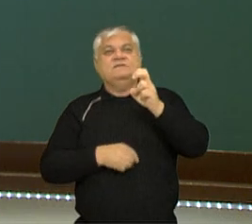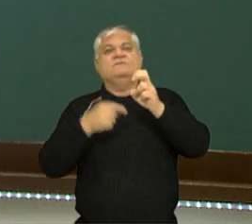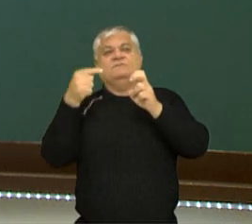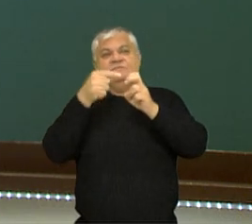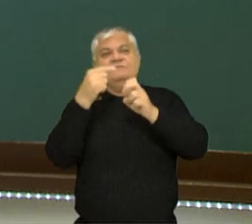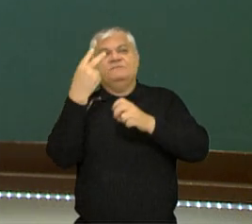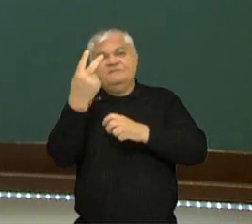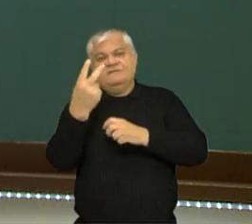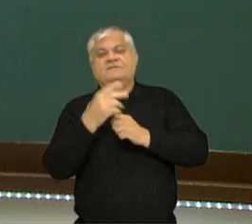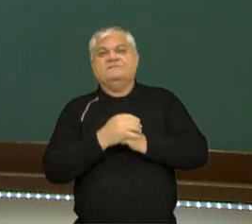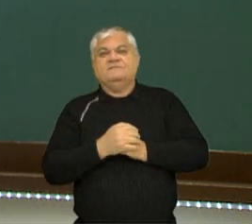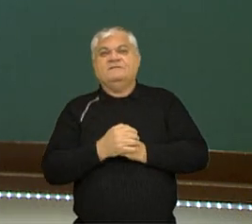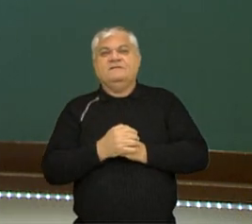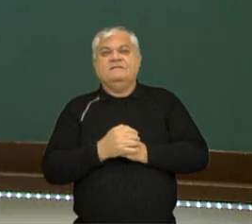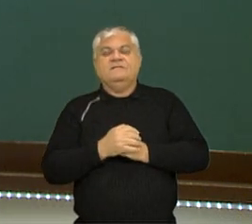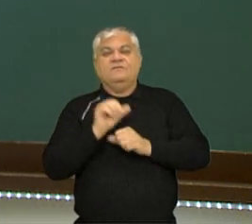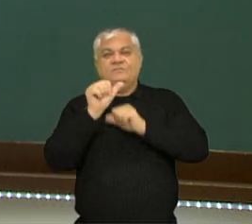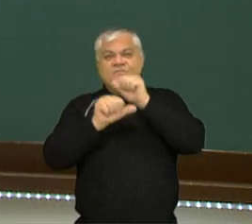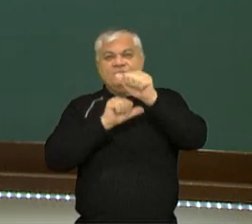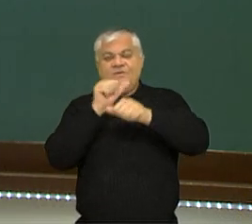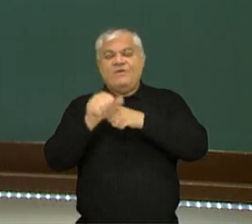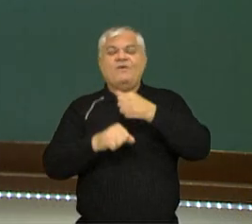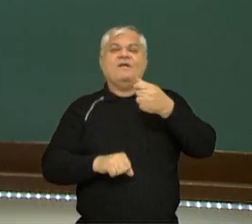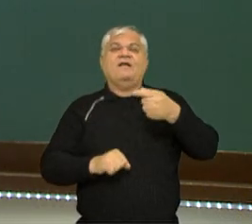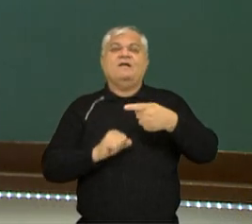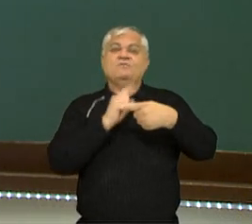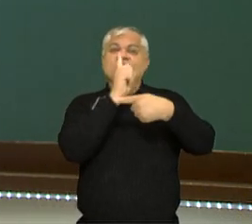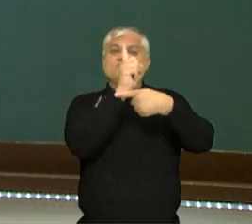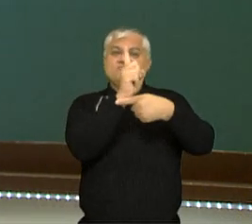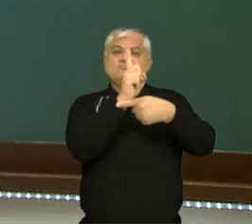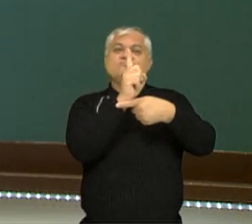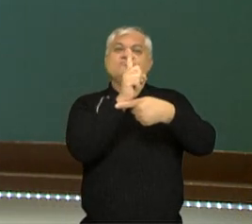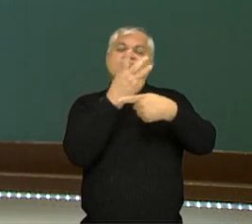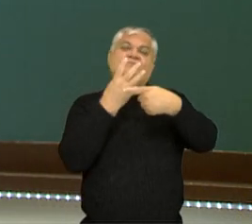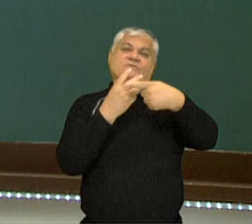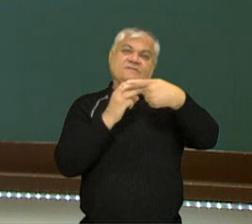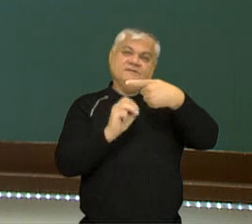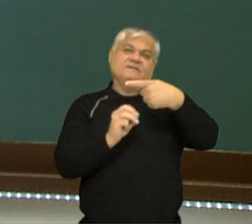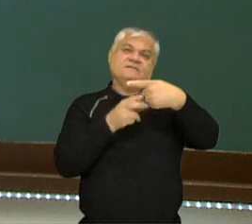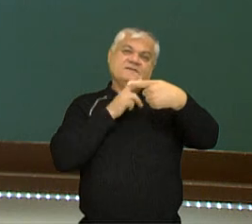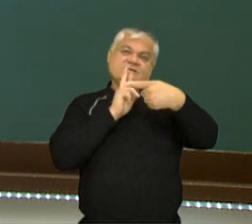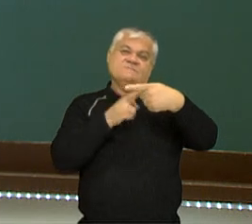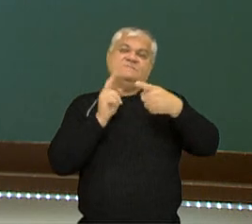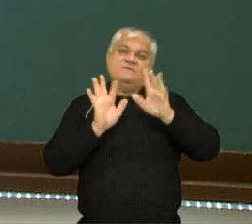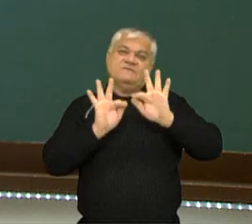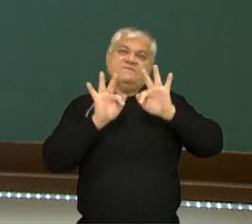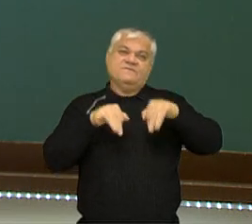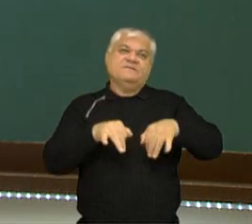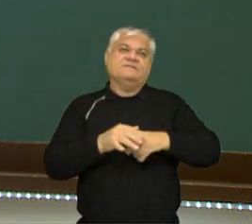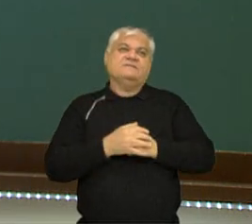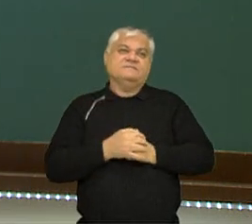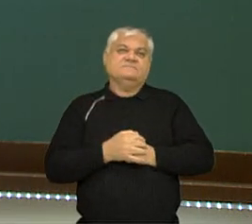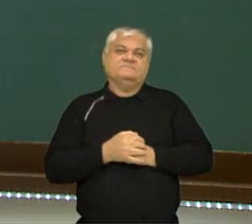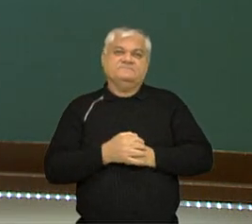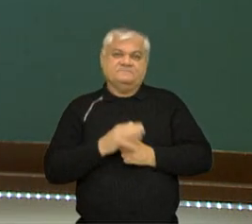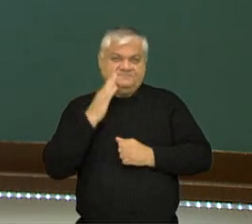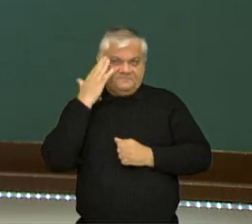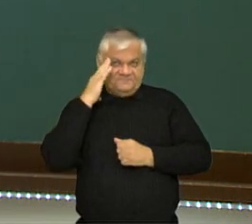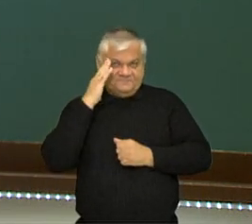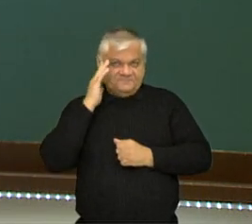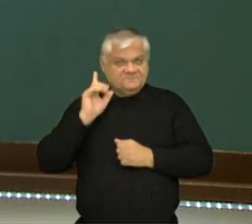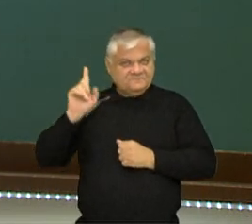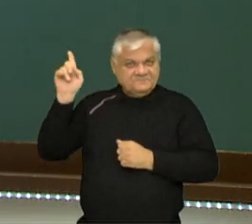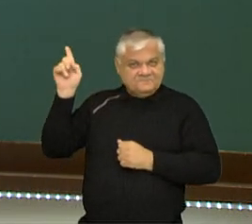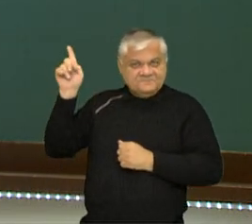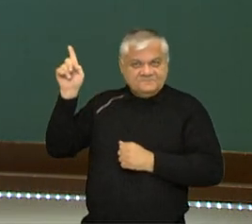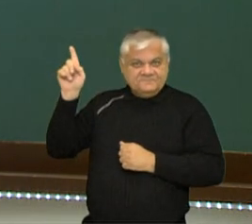de 5, 1 sobre 5. Fazendo a multiplicação, nosso resultado final é B igual a 1